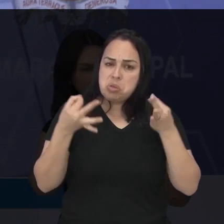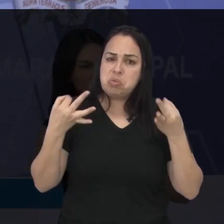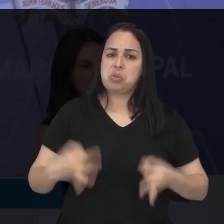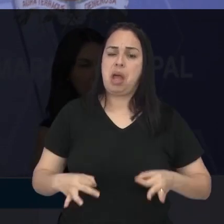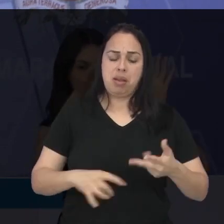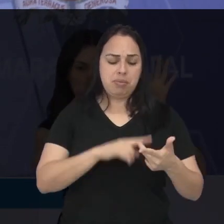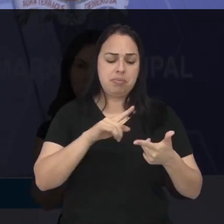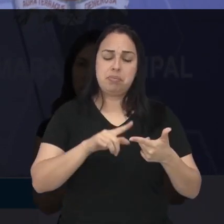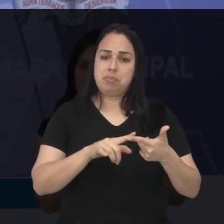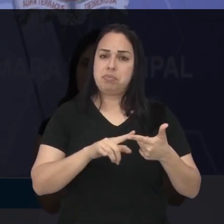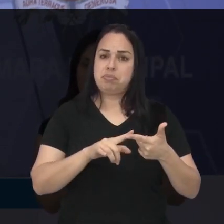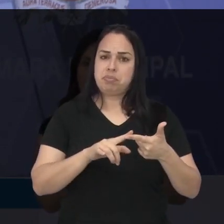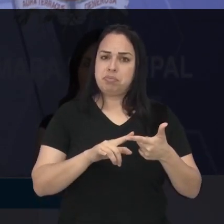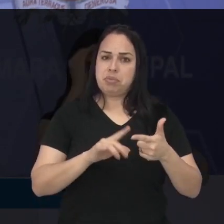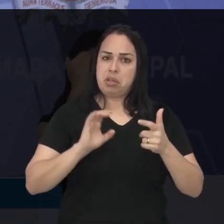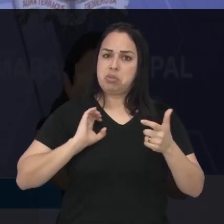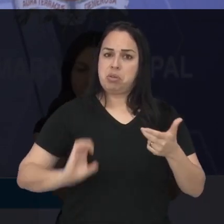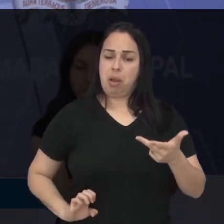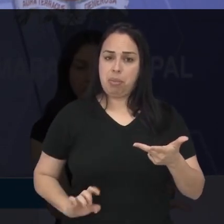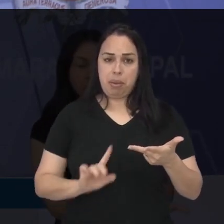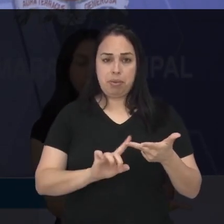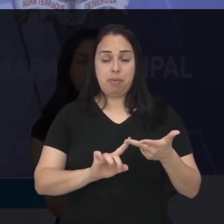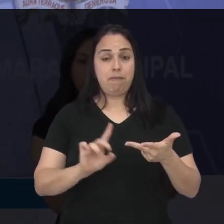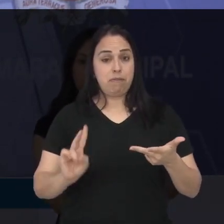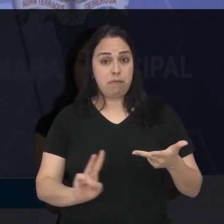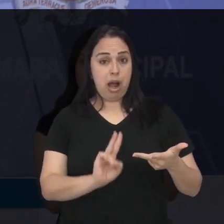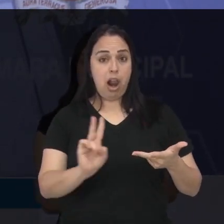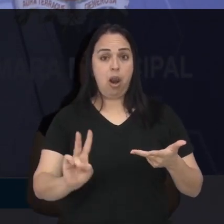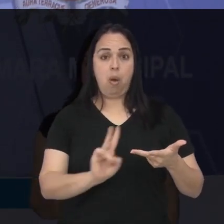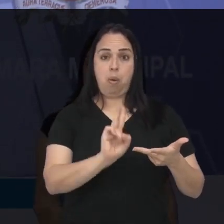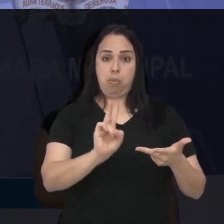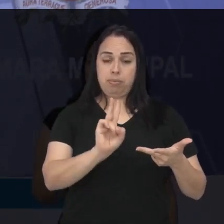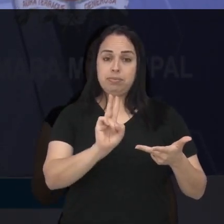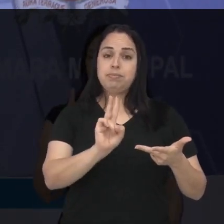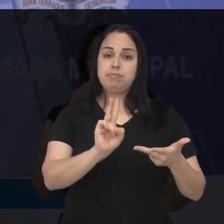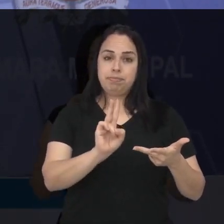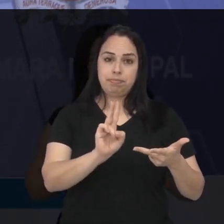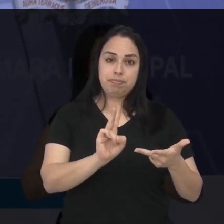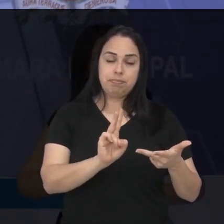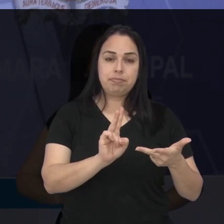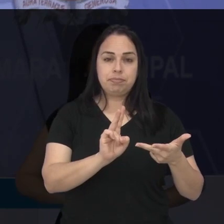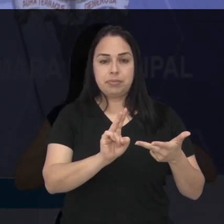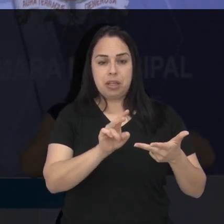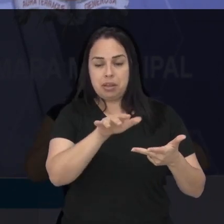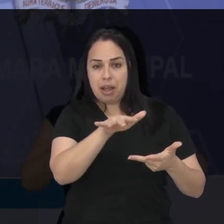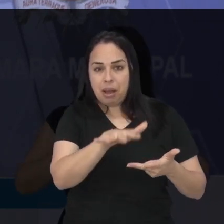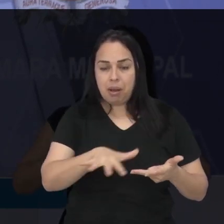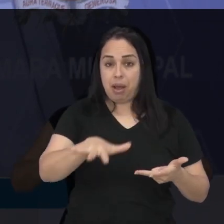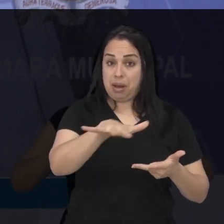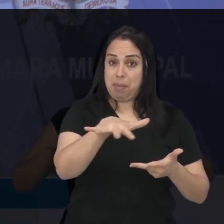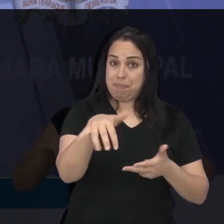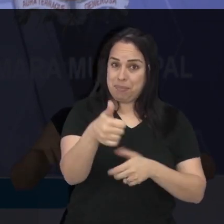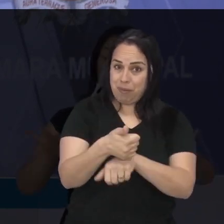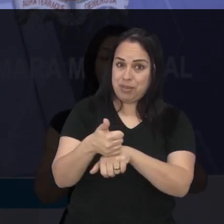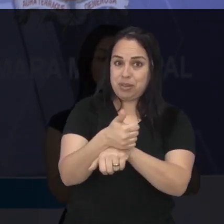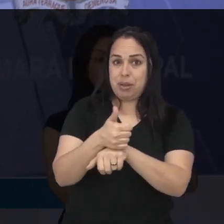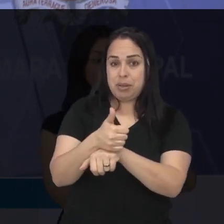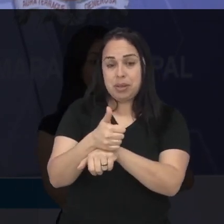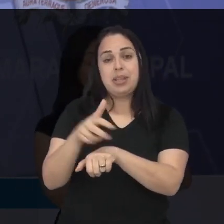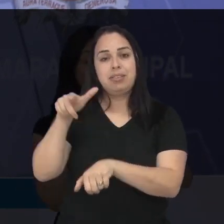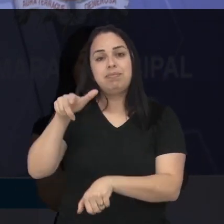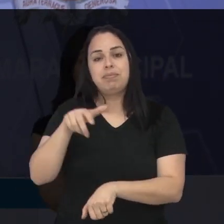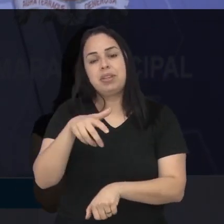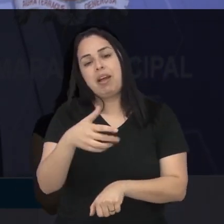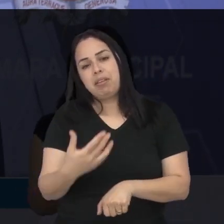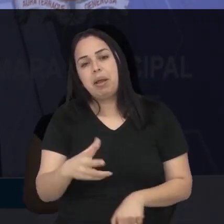honestidade, de honradez e de valores éticos que se espraiam tanto no âmbito profissional como